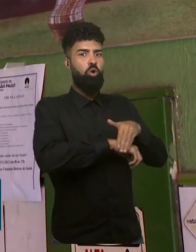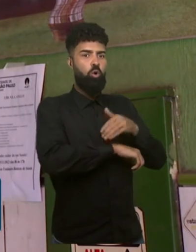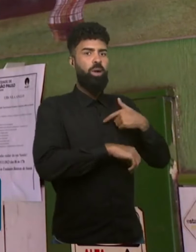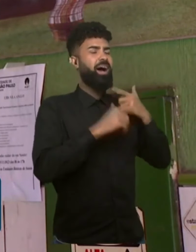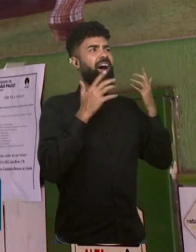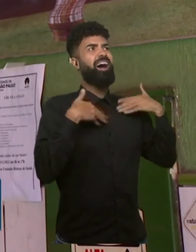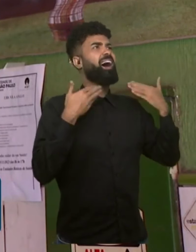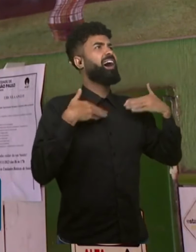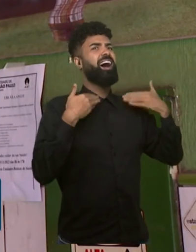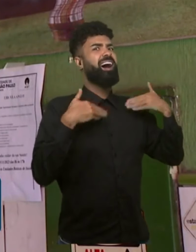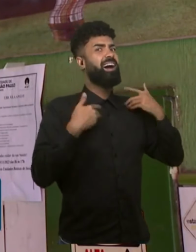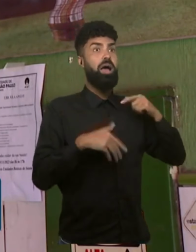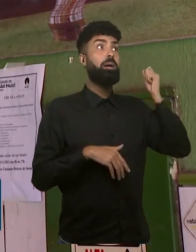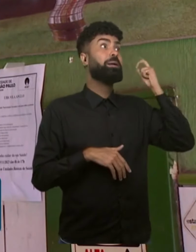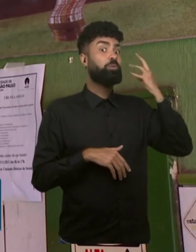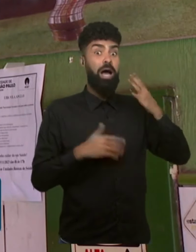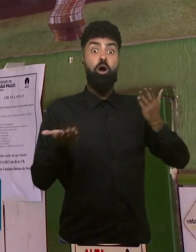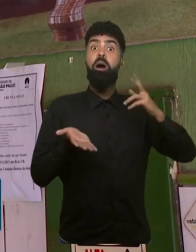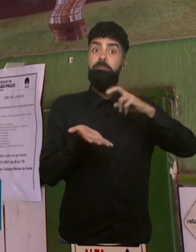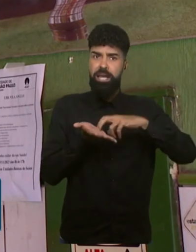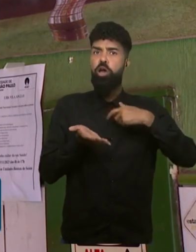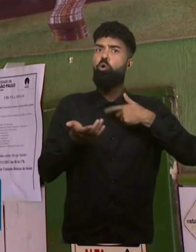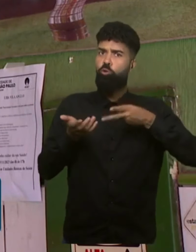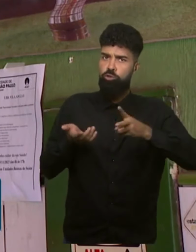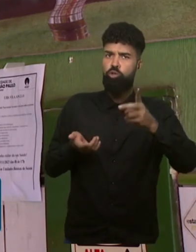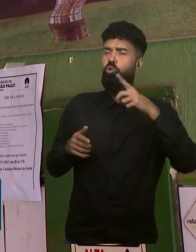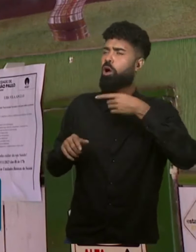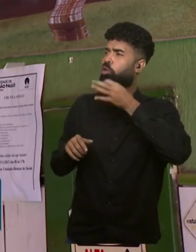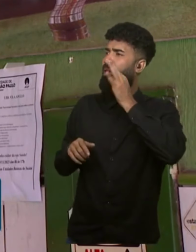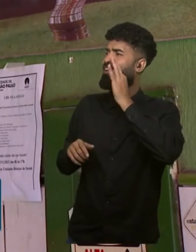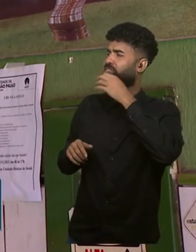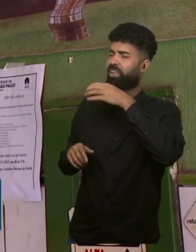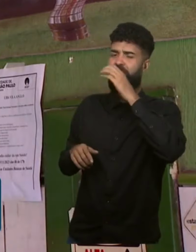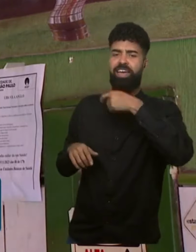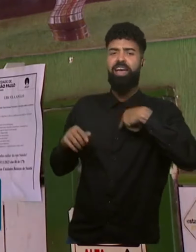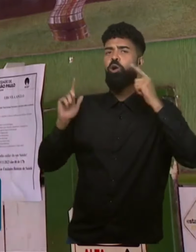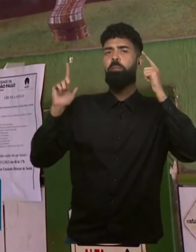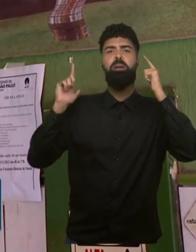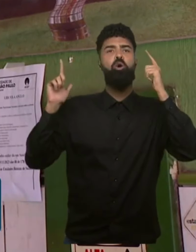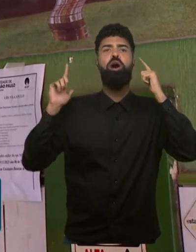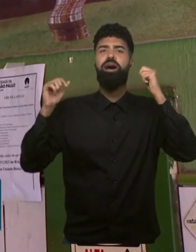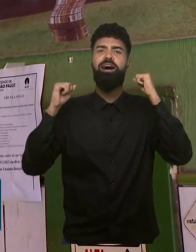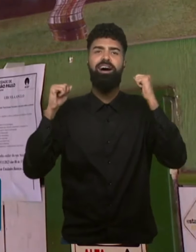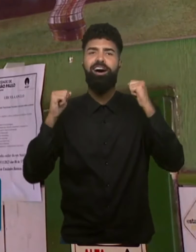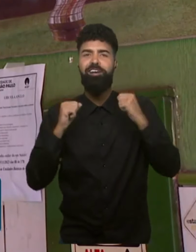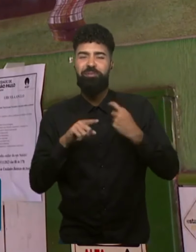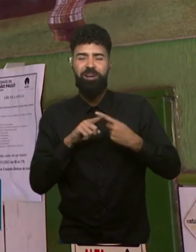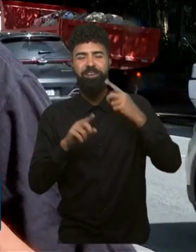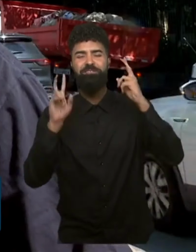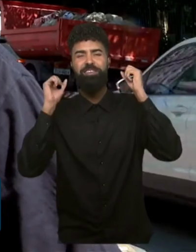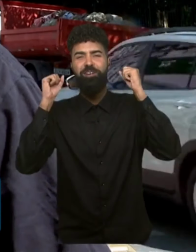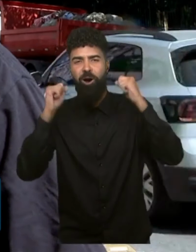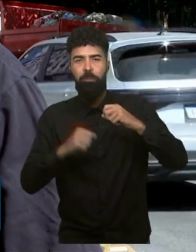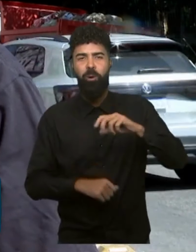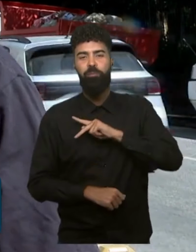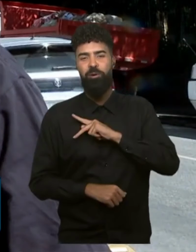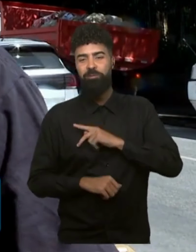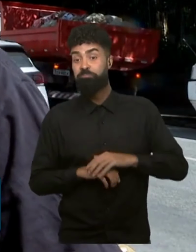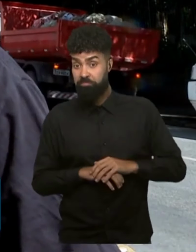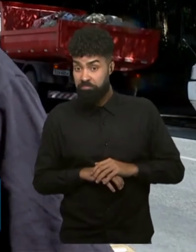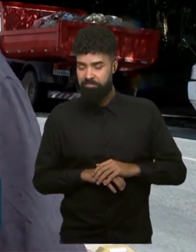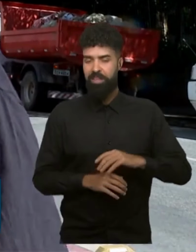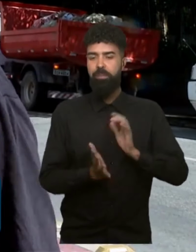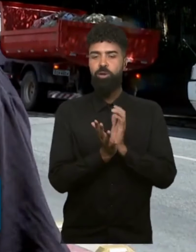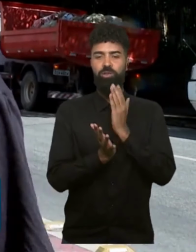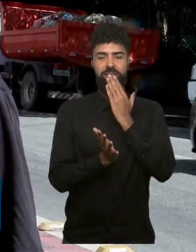do bairro, assistindo o jogo e comemorando, e ainda estou comemorando, e vivo o Palmeiras. E o time está completando aí mais